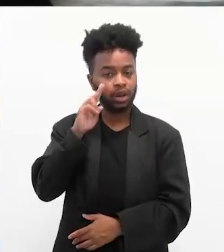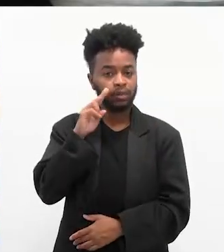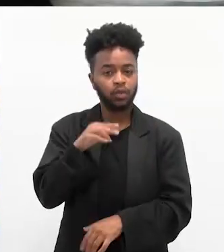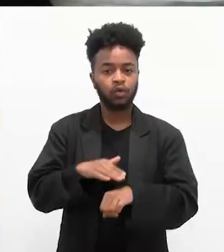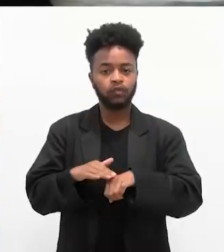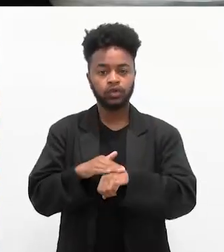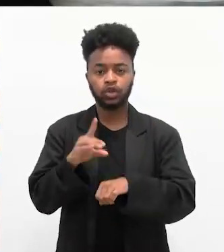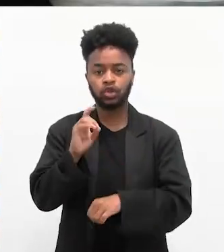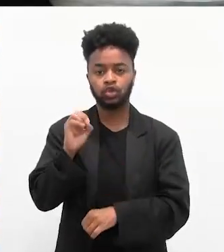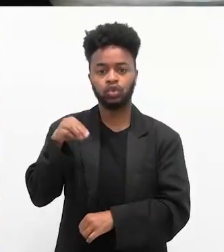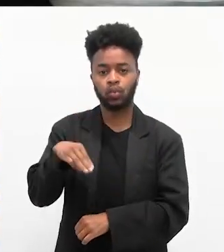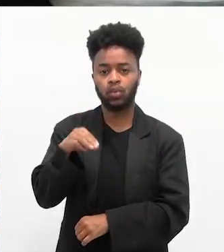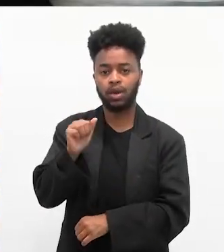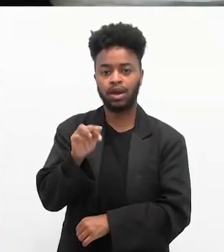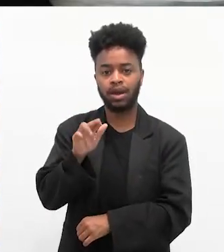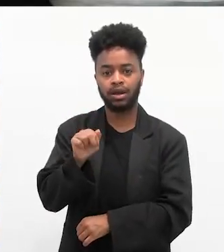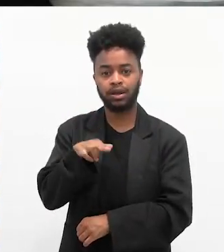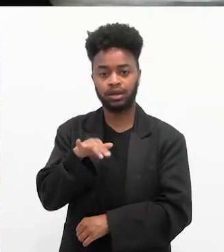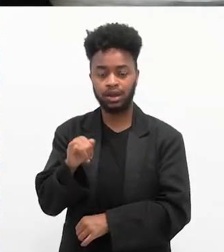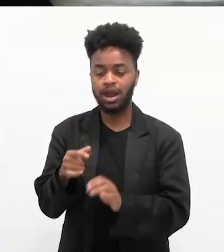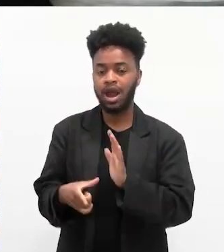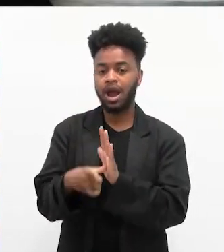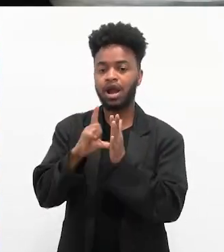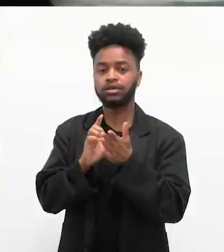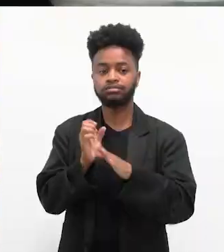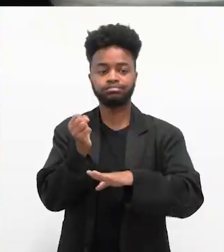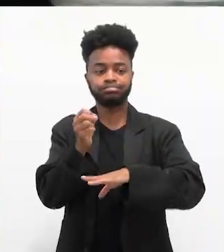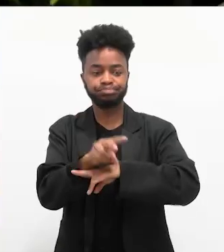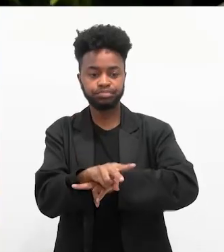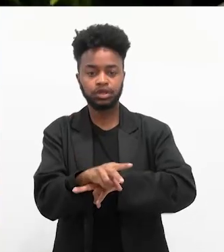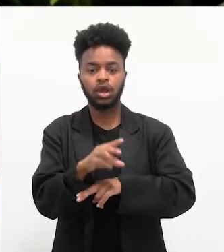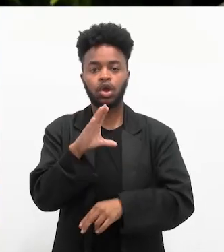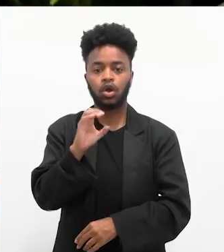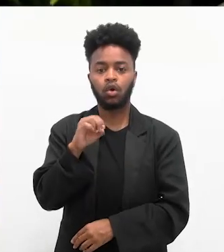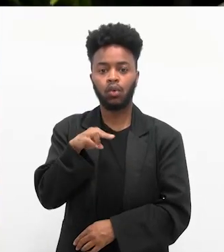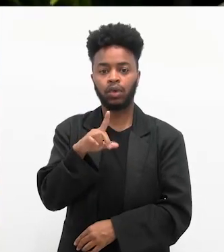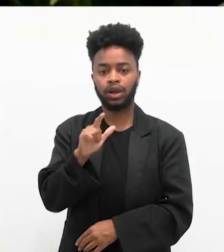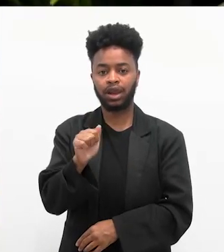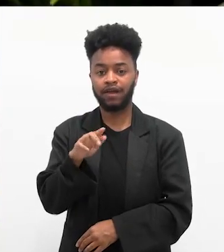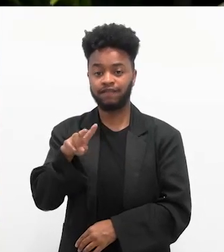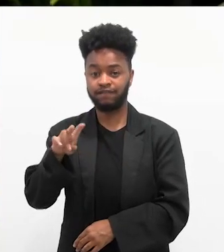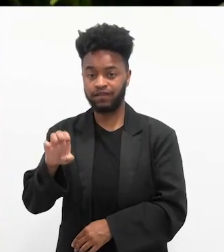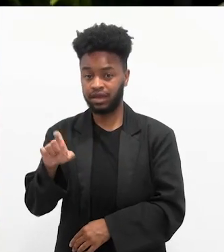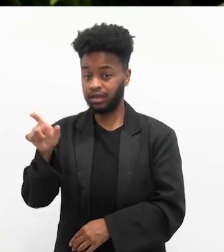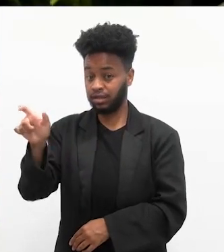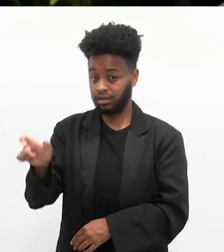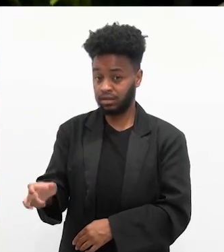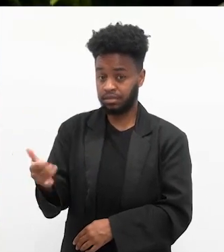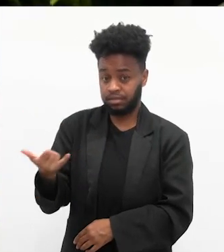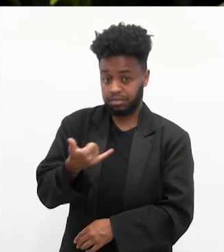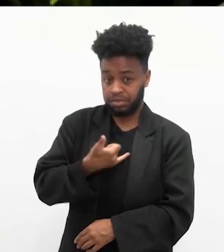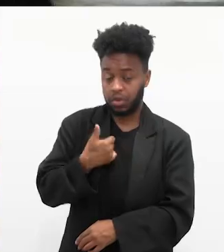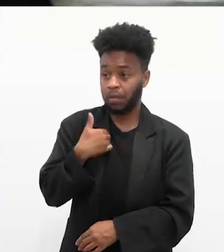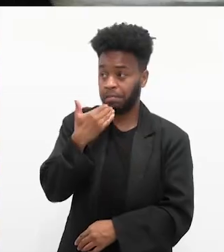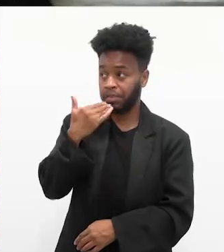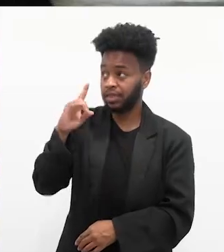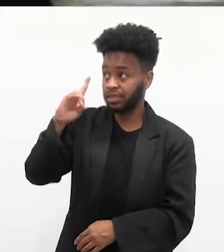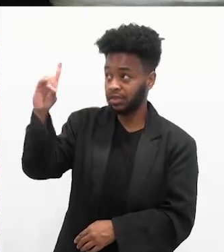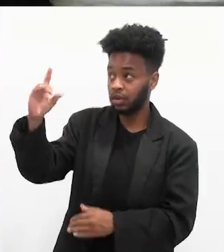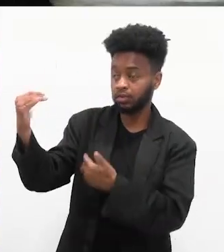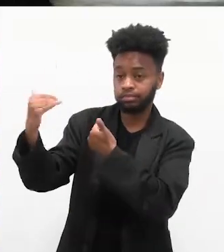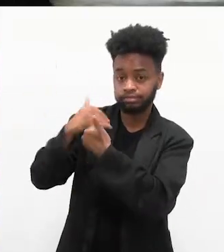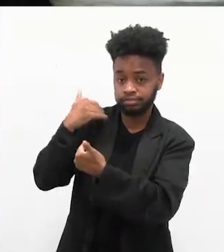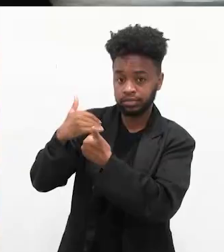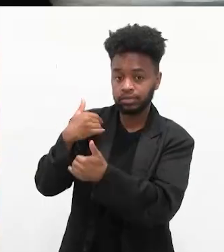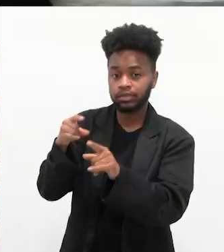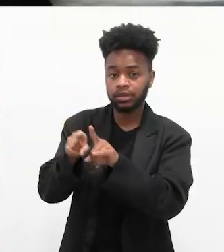paz. Eu me lembro que eu falei com o Dom Arani antes dele entrar no conclave, e ele disse para mim, peça a